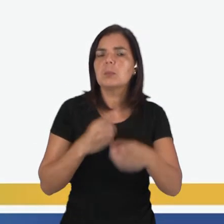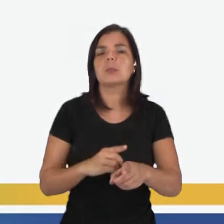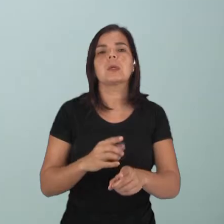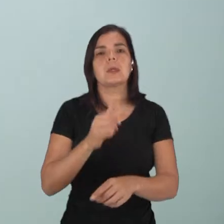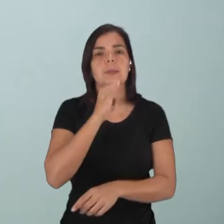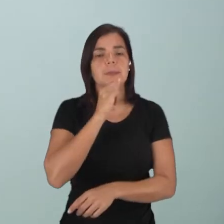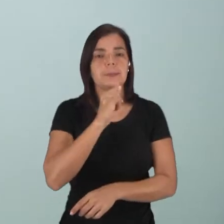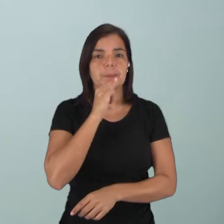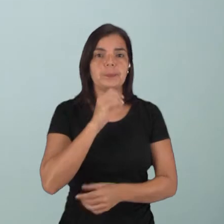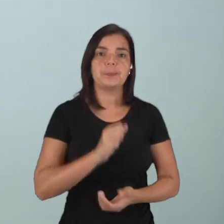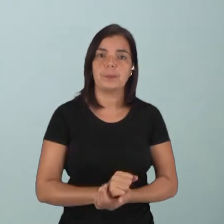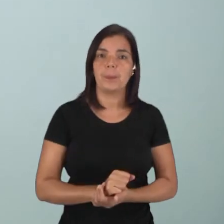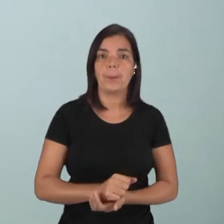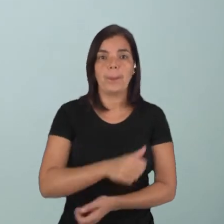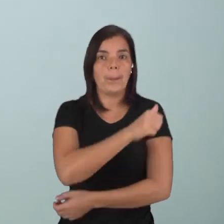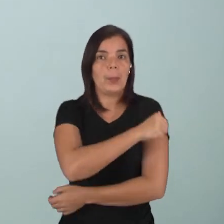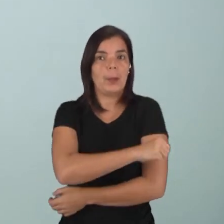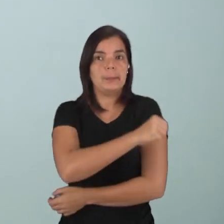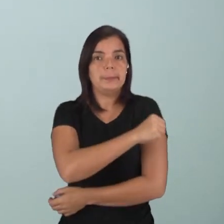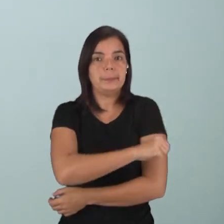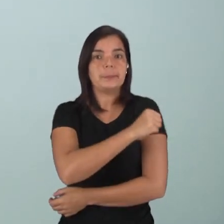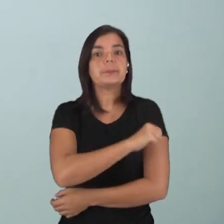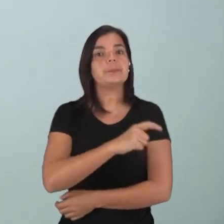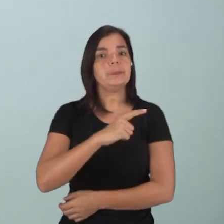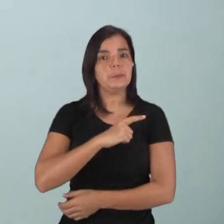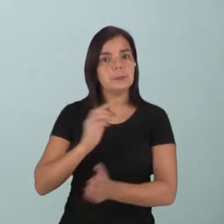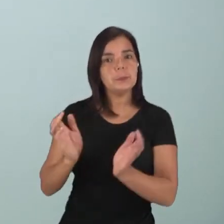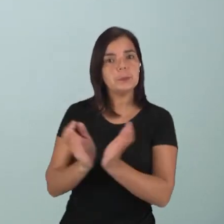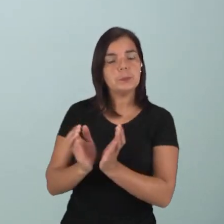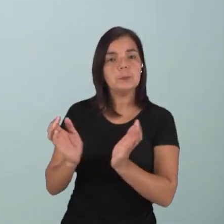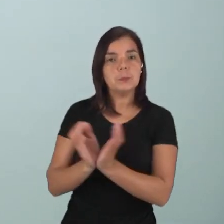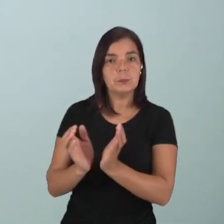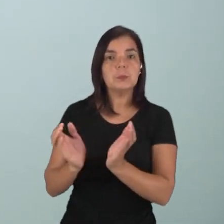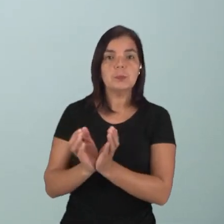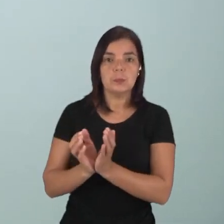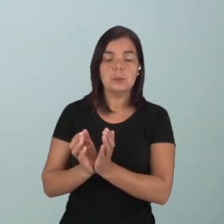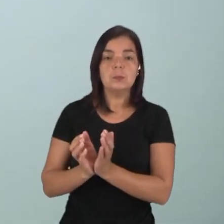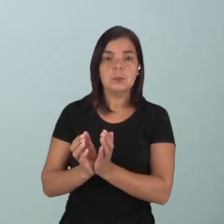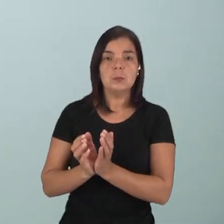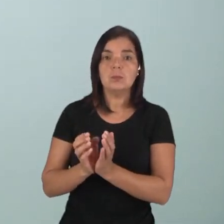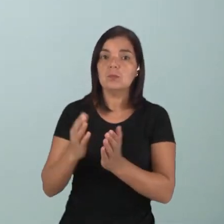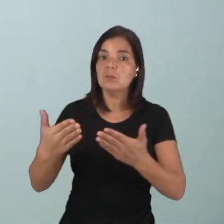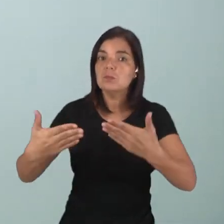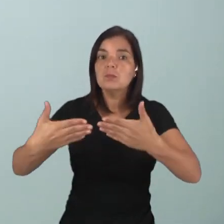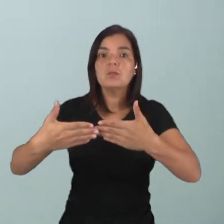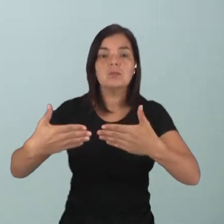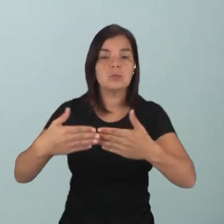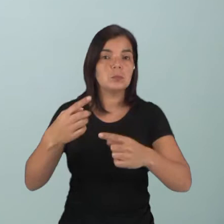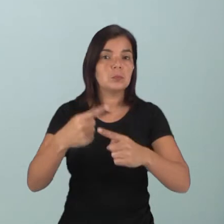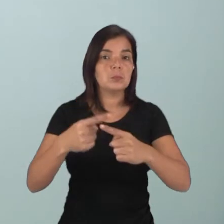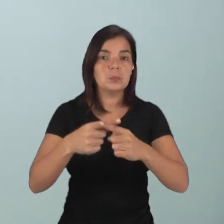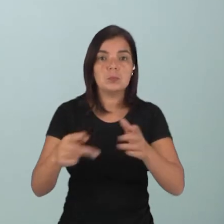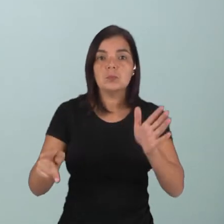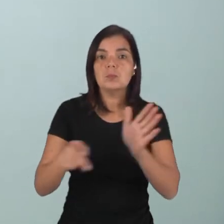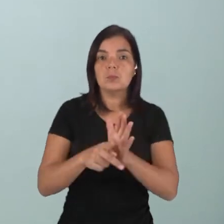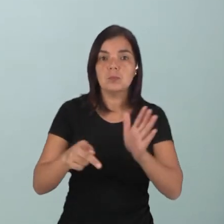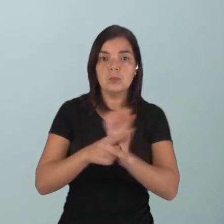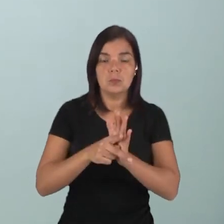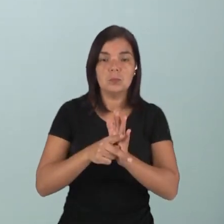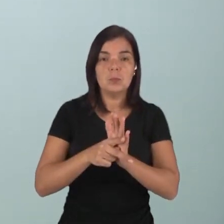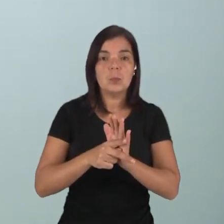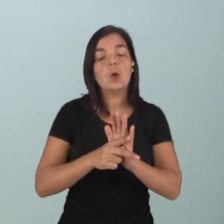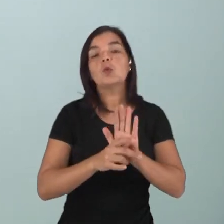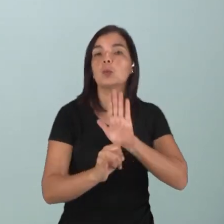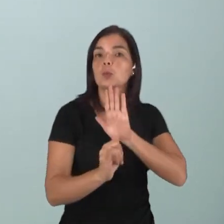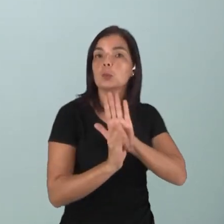caso ali do Rio de Janeiro, existem comunidades que se fecham as portas porque os próprios